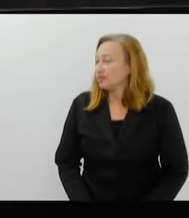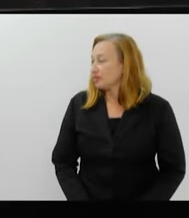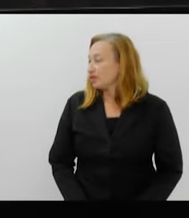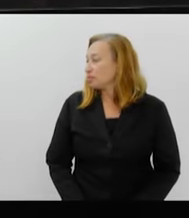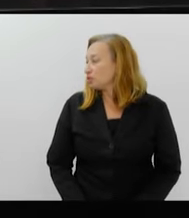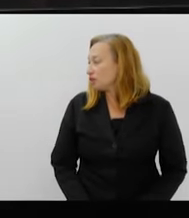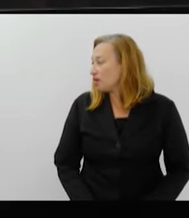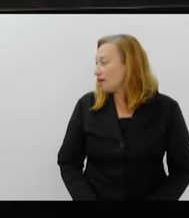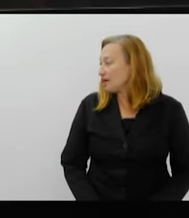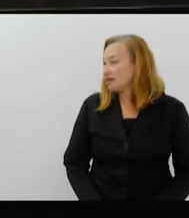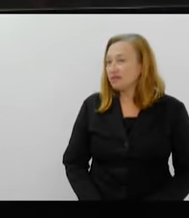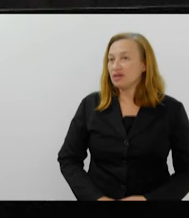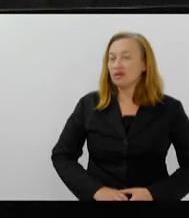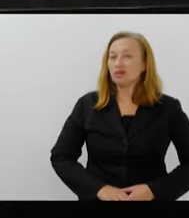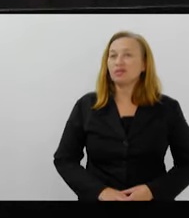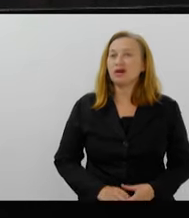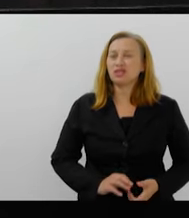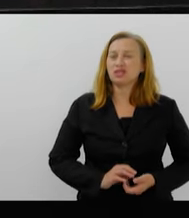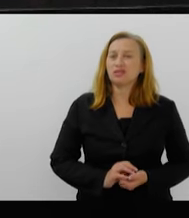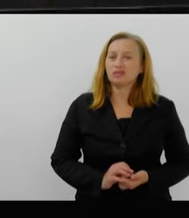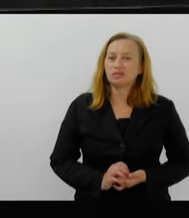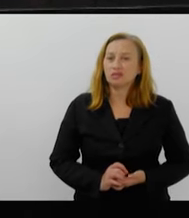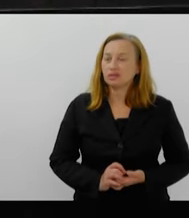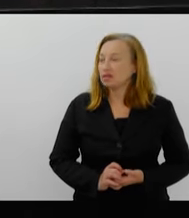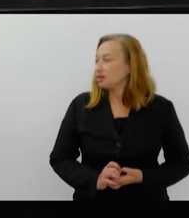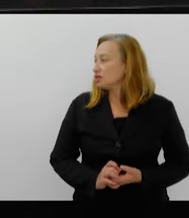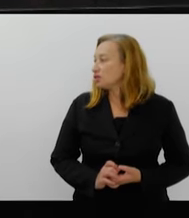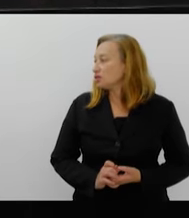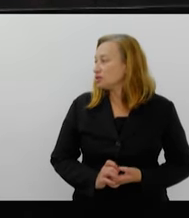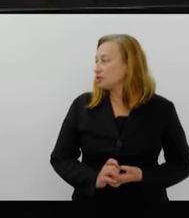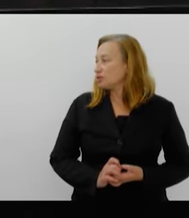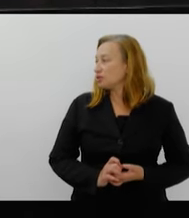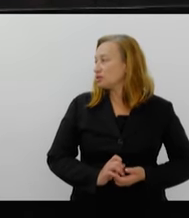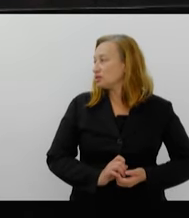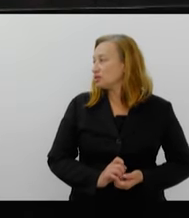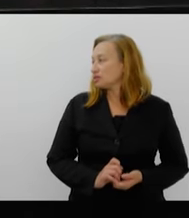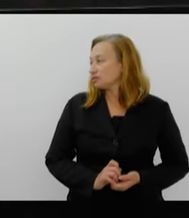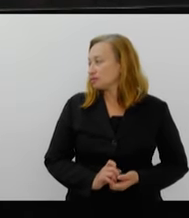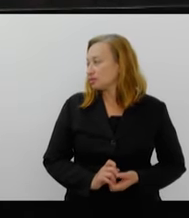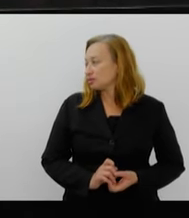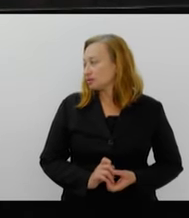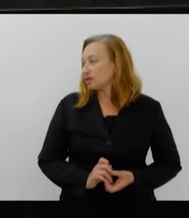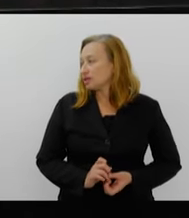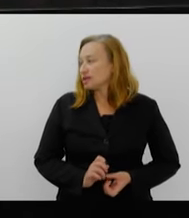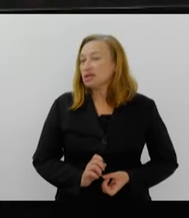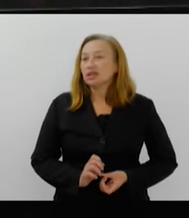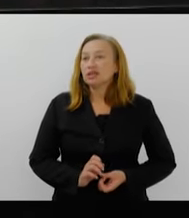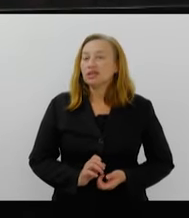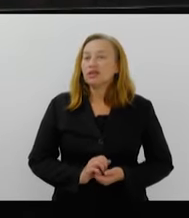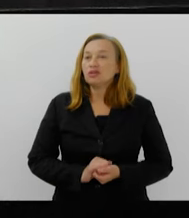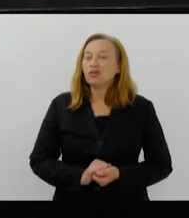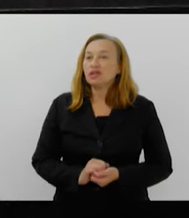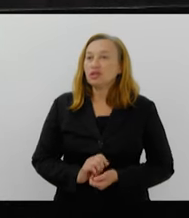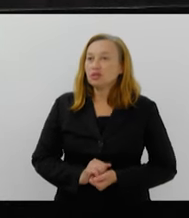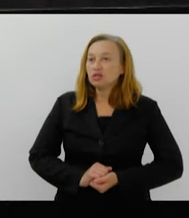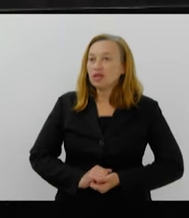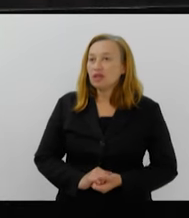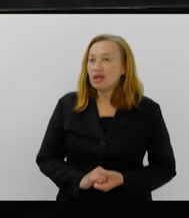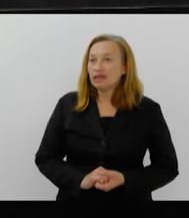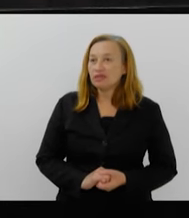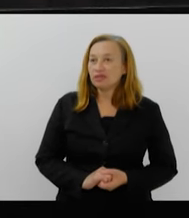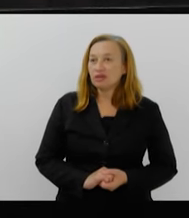não gastar aqui o tempo que me resta com isso, mas é muito preocupante, né, o número